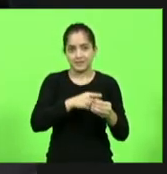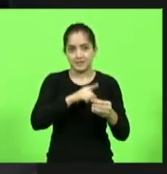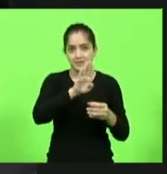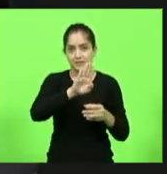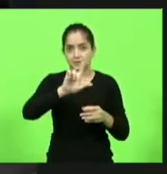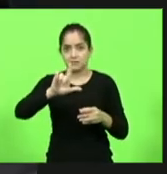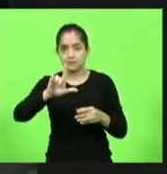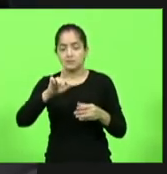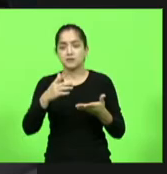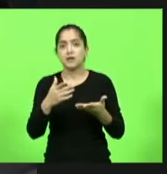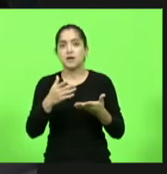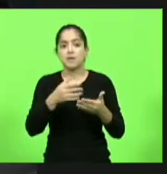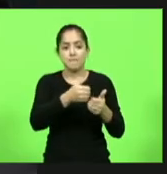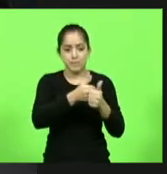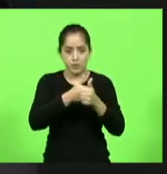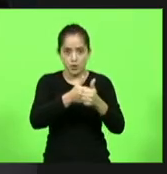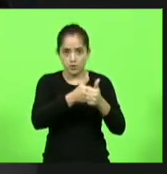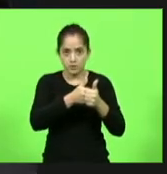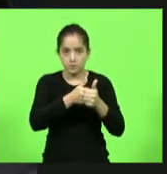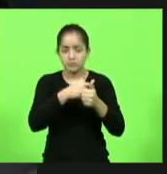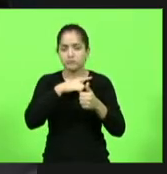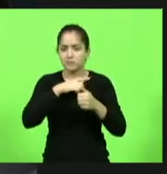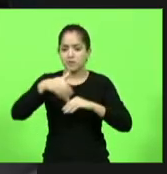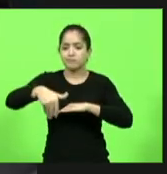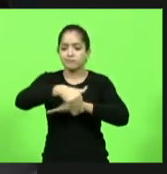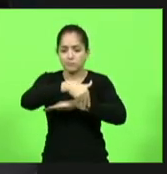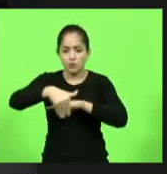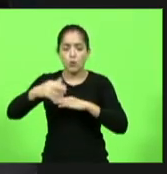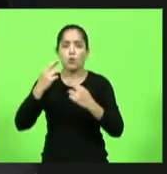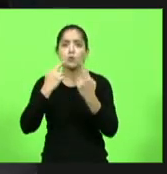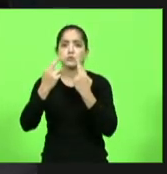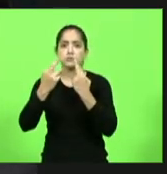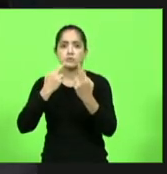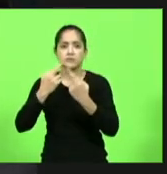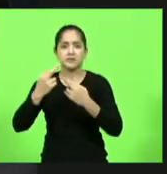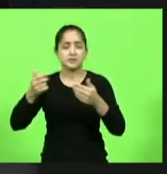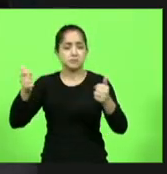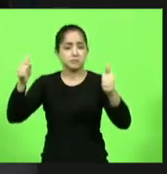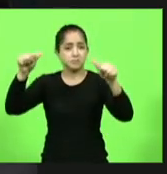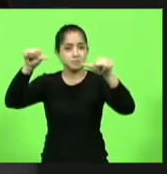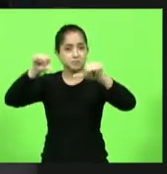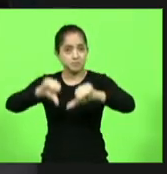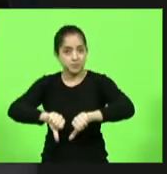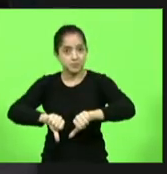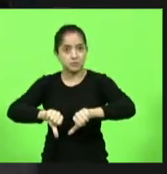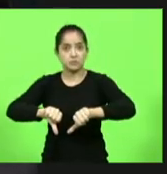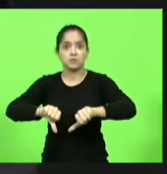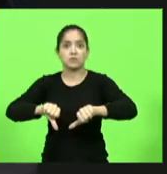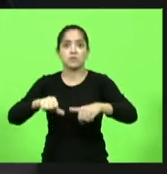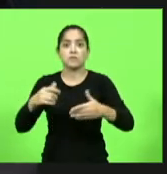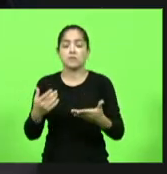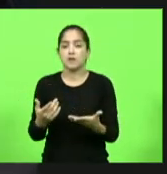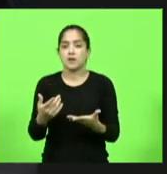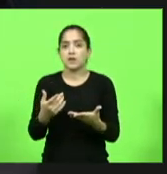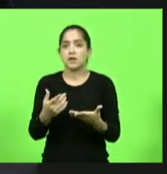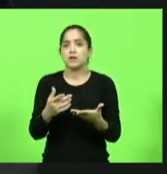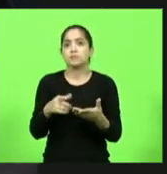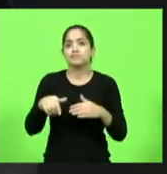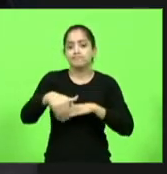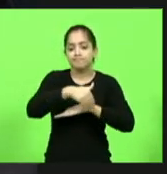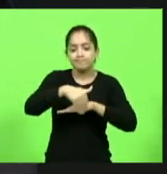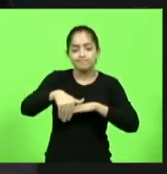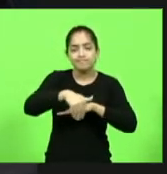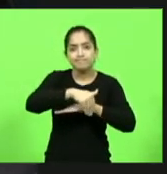região metropolitana, nós temos rodovias ao caos, como a Ivo Silveira,